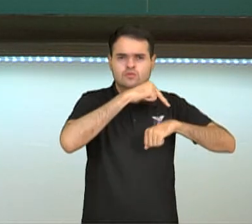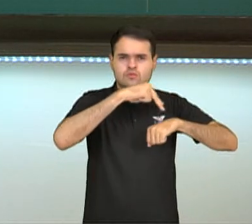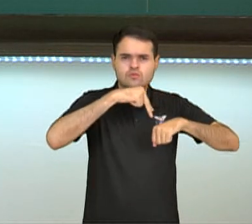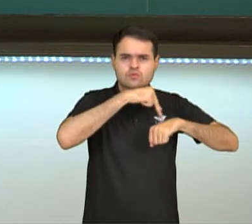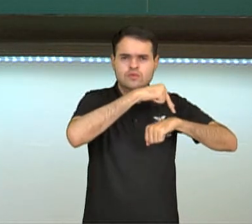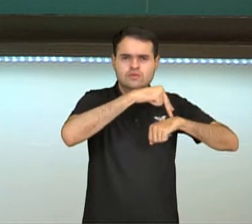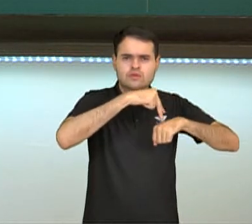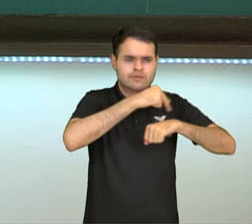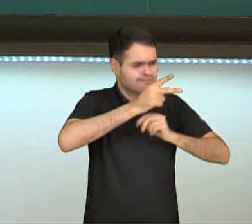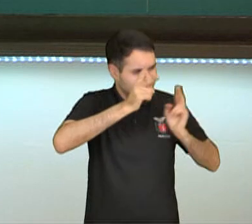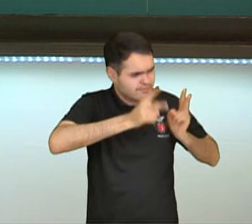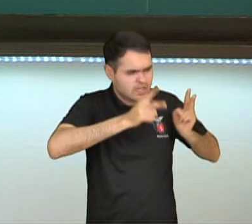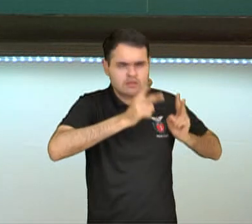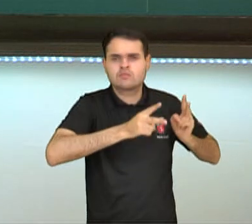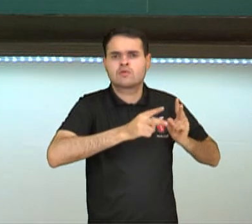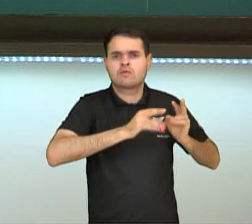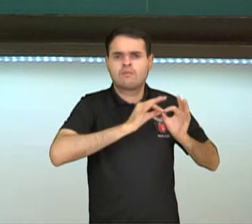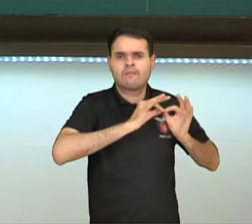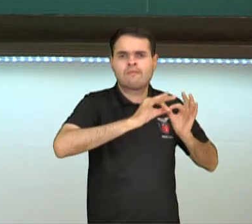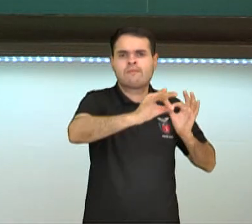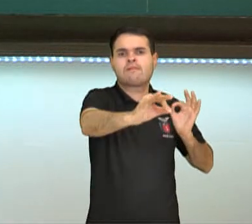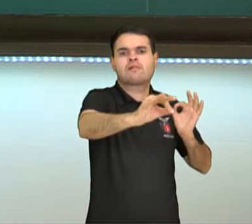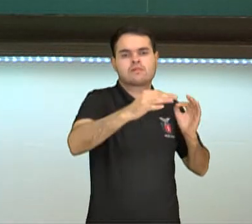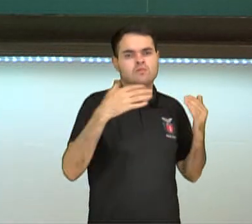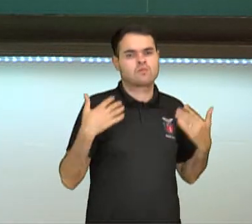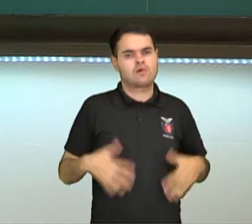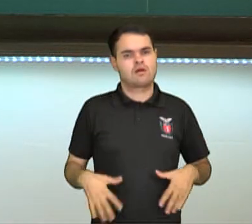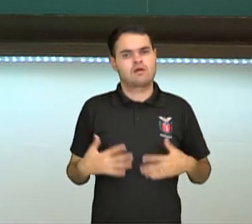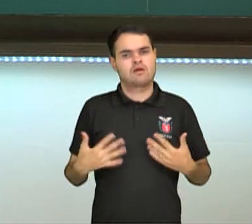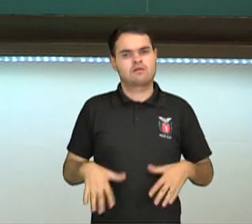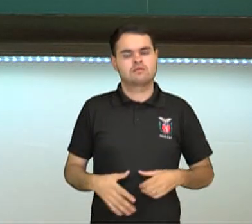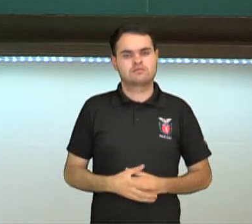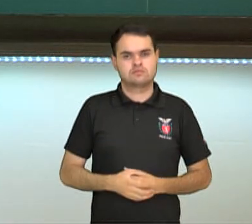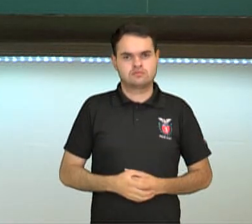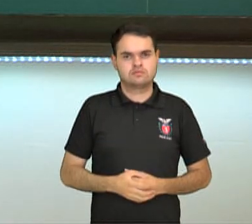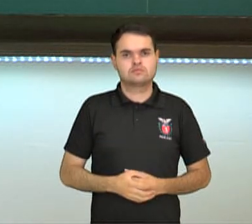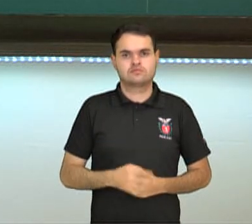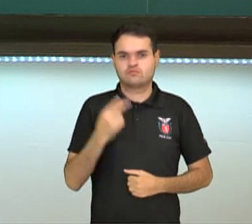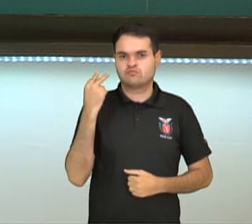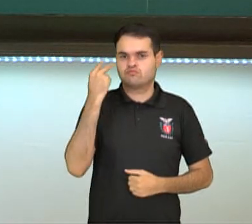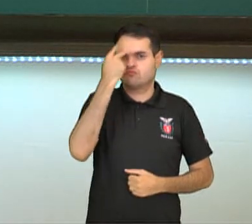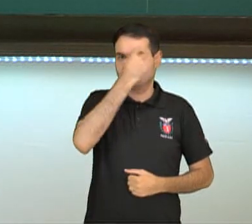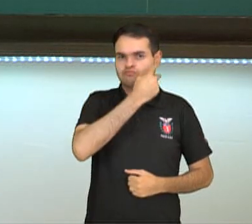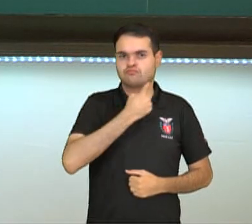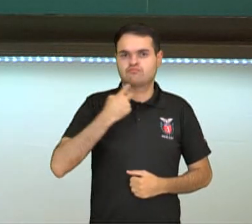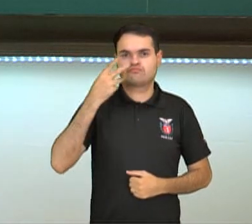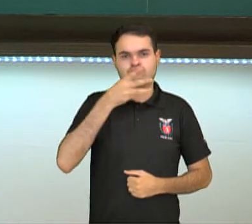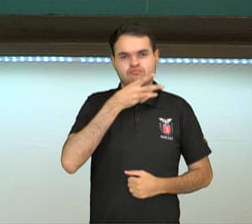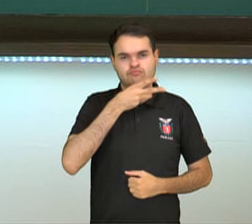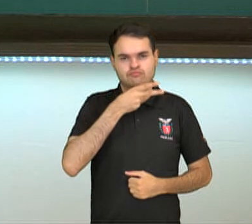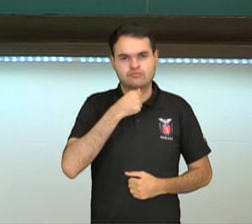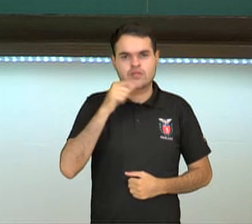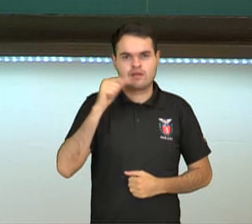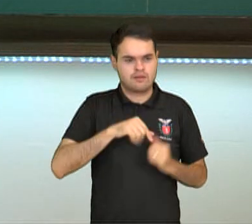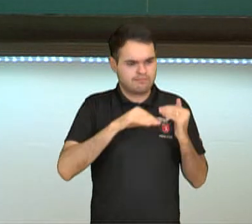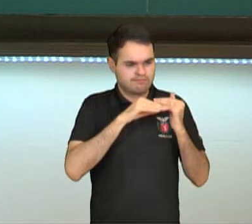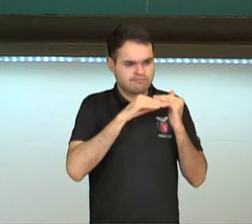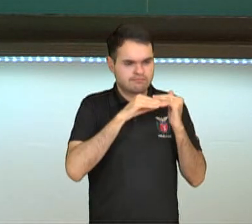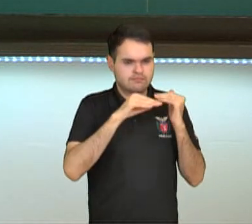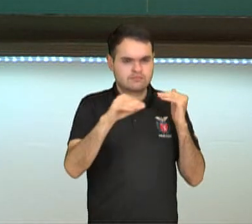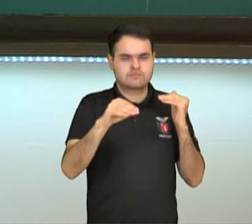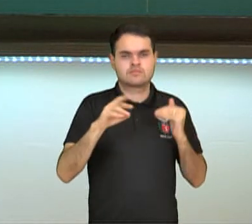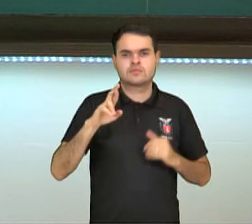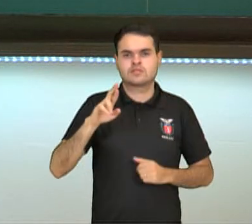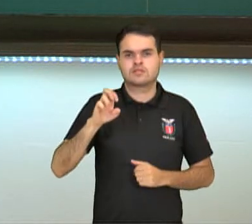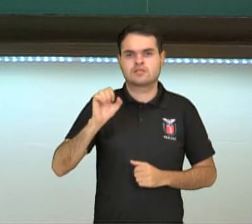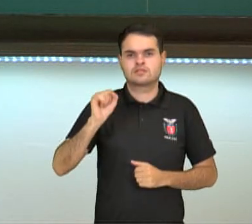e pouco, tá? Então, por isso é que a gente isso que é a resistência, manter o movimento